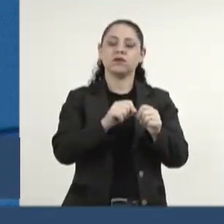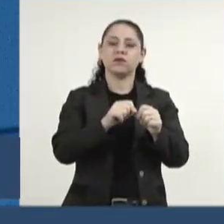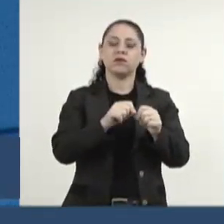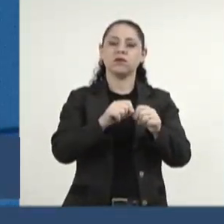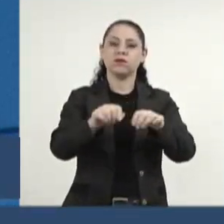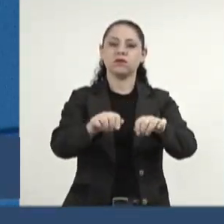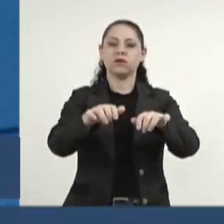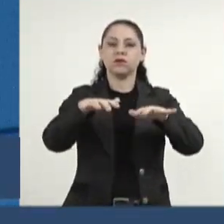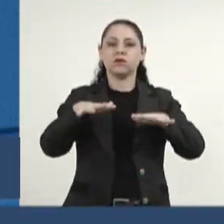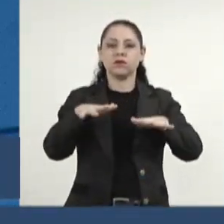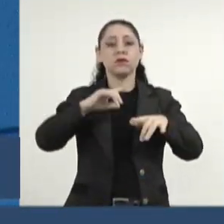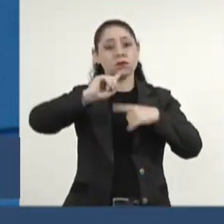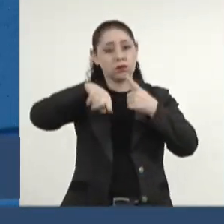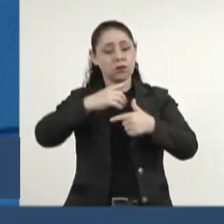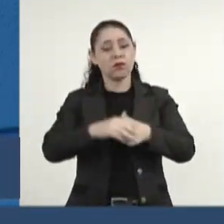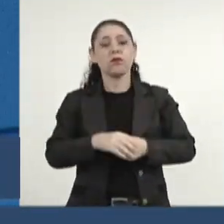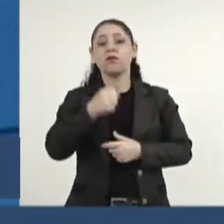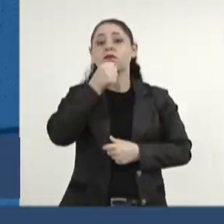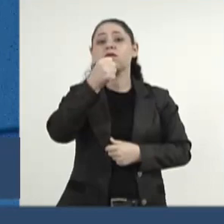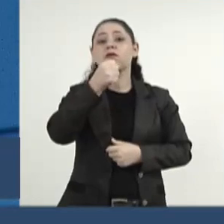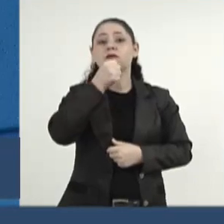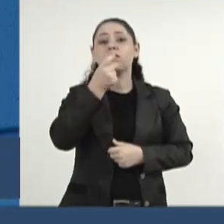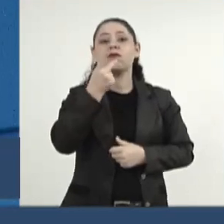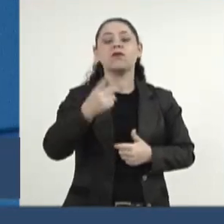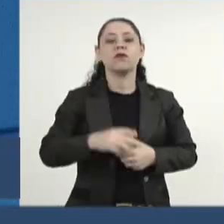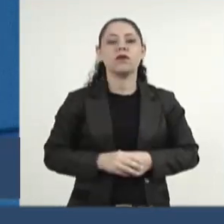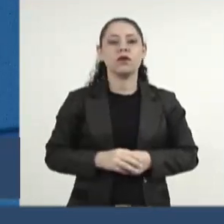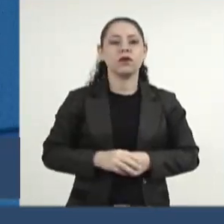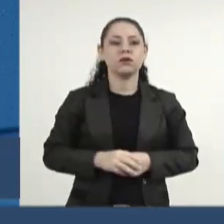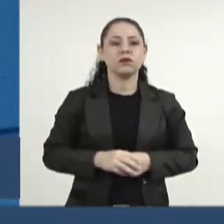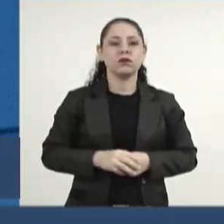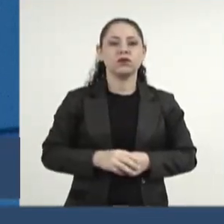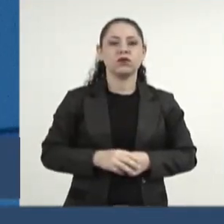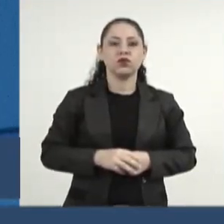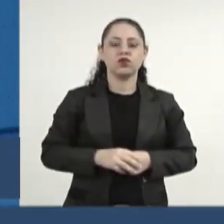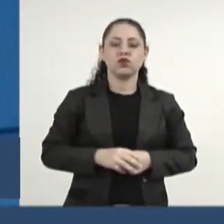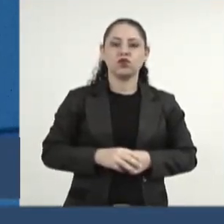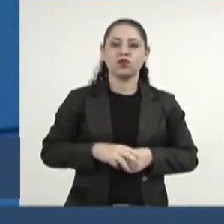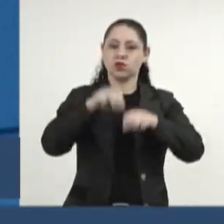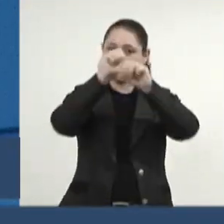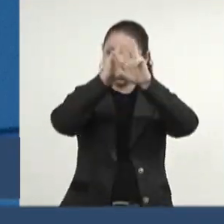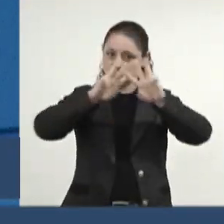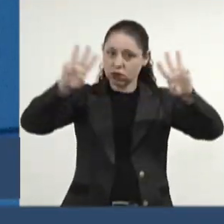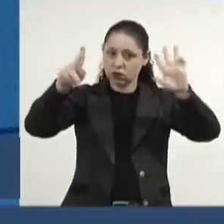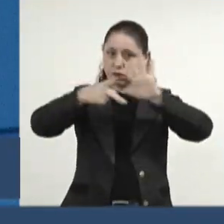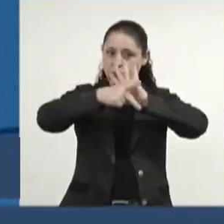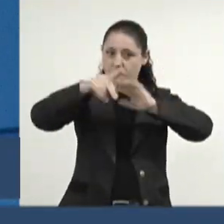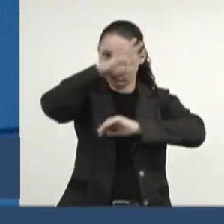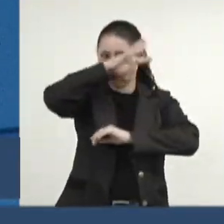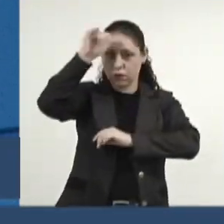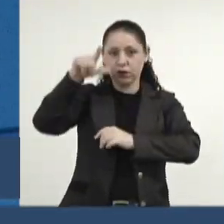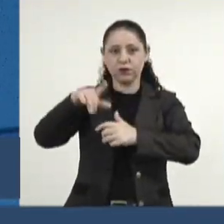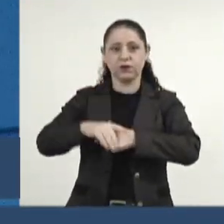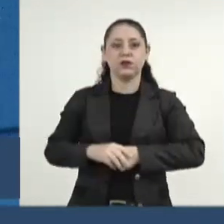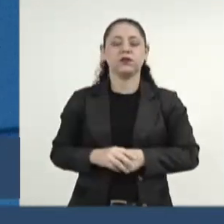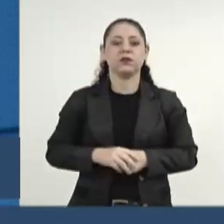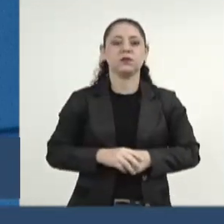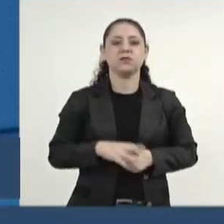plenário, depois foi entrevistado por um site aqui de Mato Grosso do Sul, e